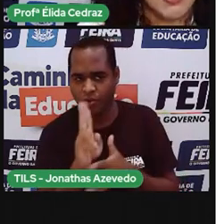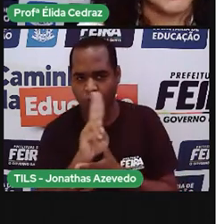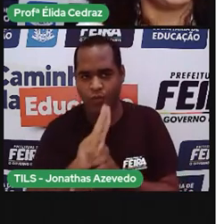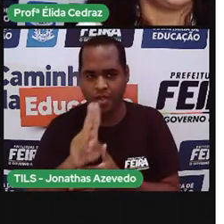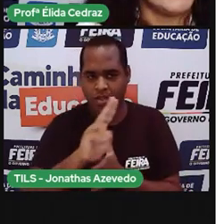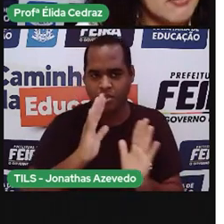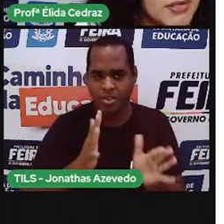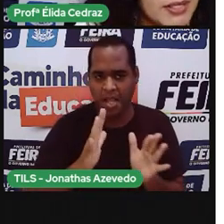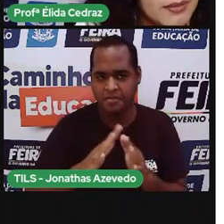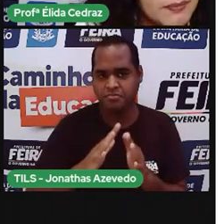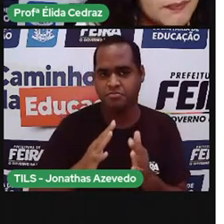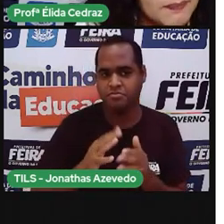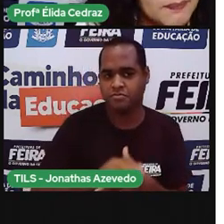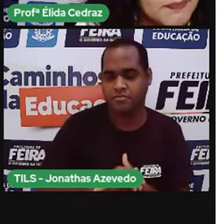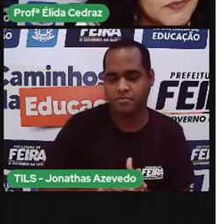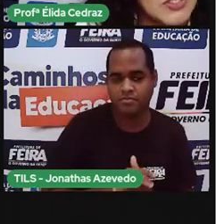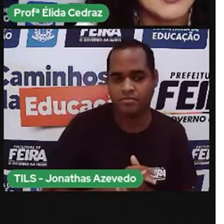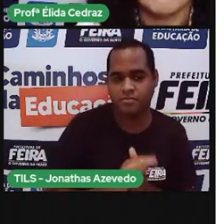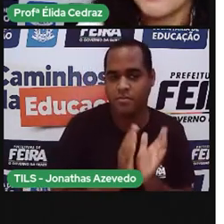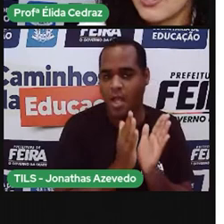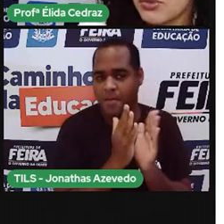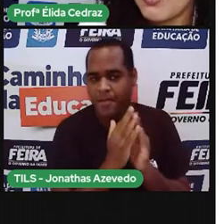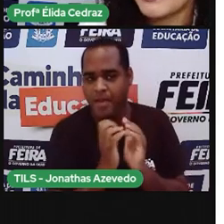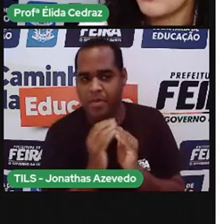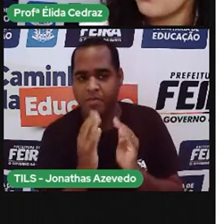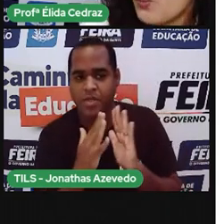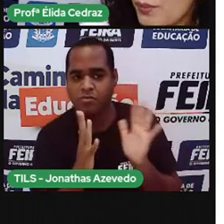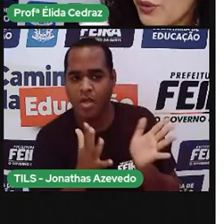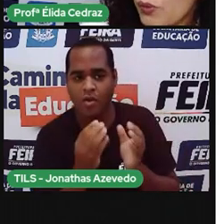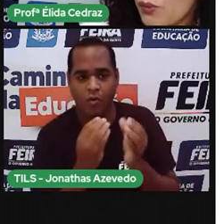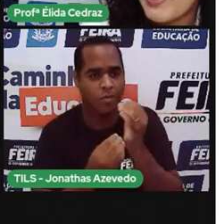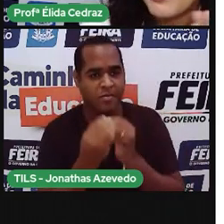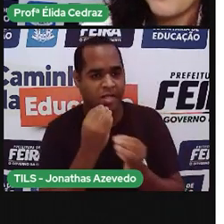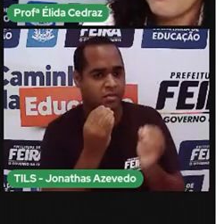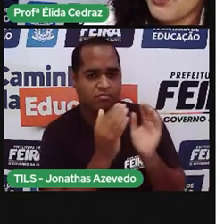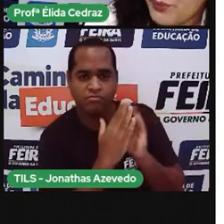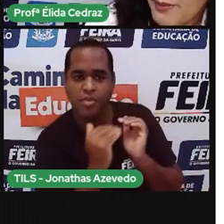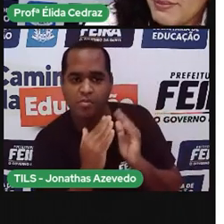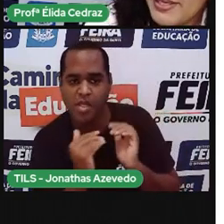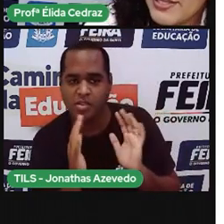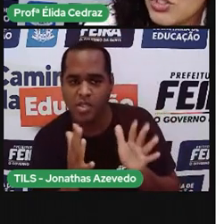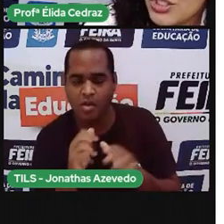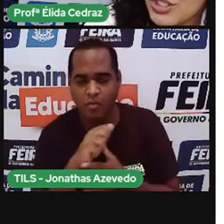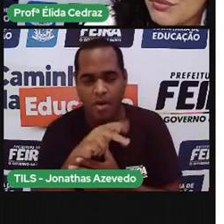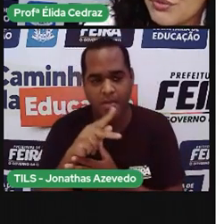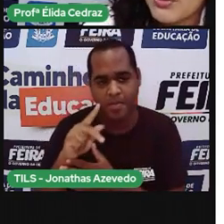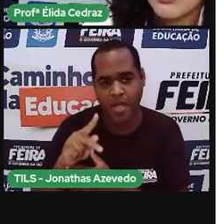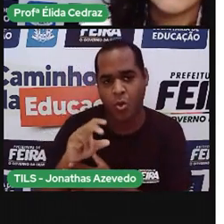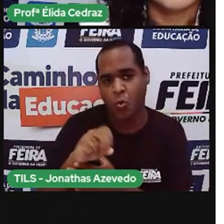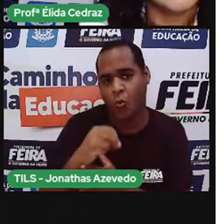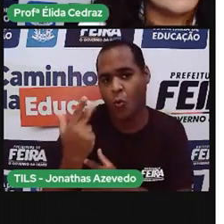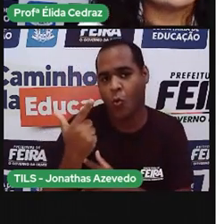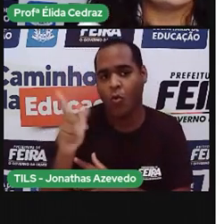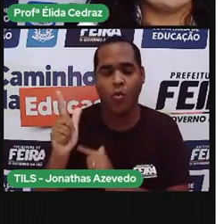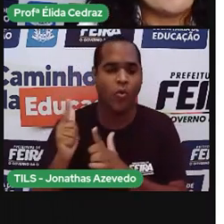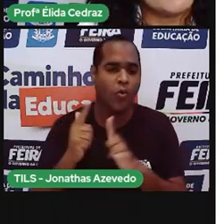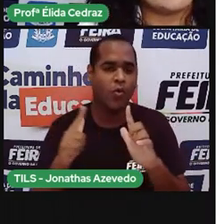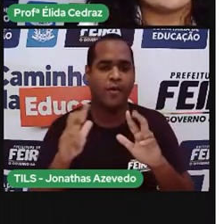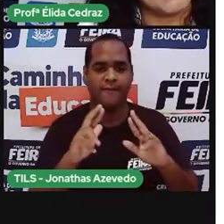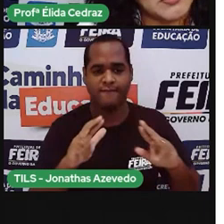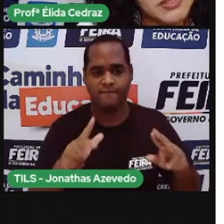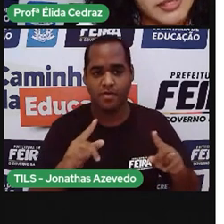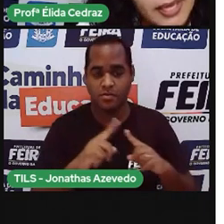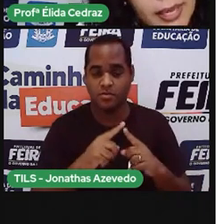utilizou o serviço delivery? Já precisou fazer alguma compra por um aplicativo e